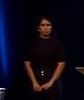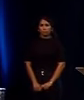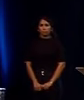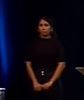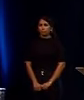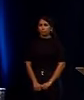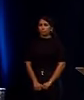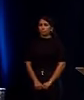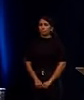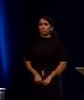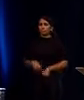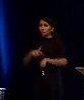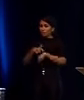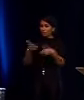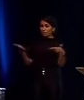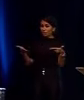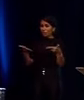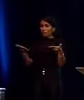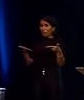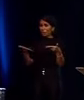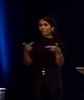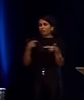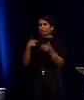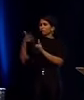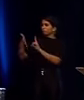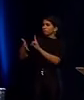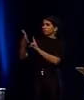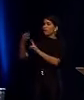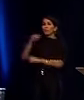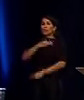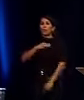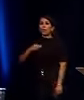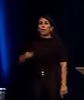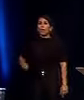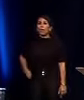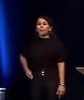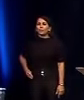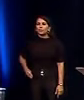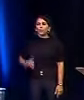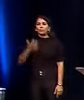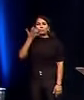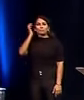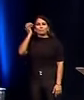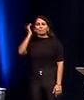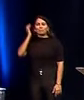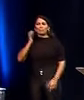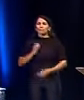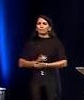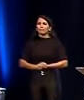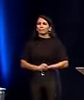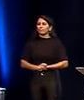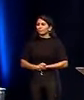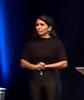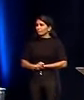Neste momento, ouviremos o ministro da Infraestrutura, Tarcísio de Freitas.